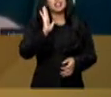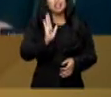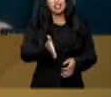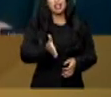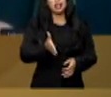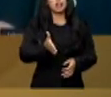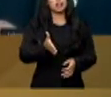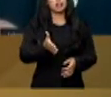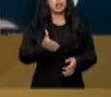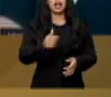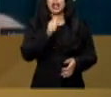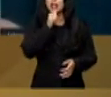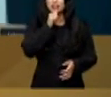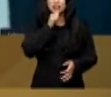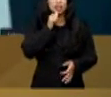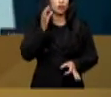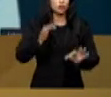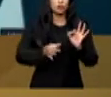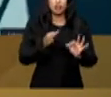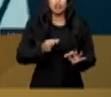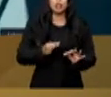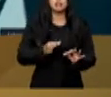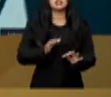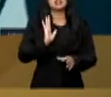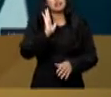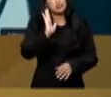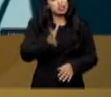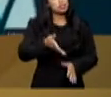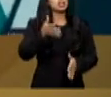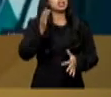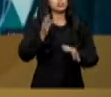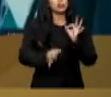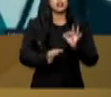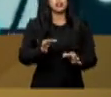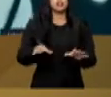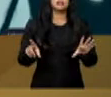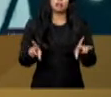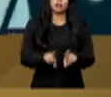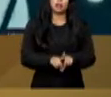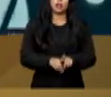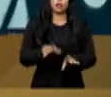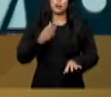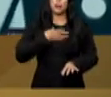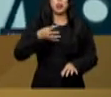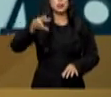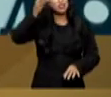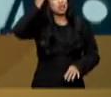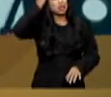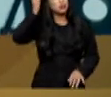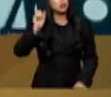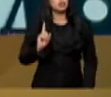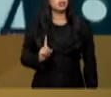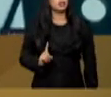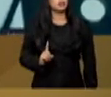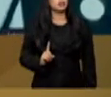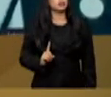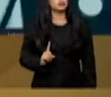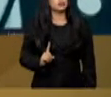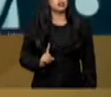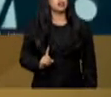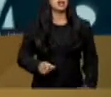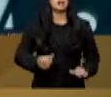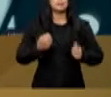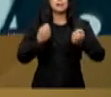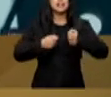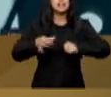primeira instância? A meu ver, não. A meu ver, há de observar-se a